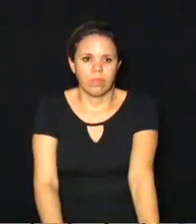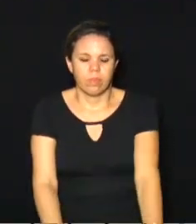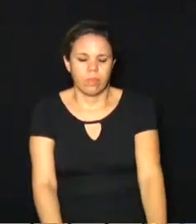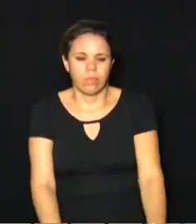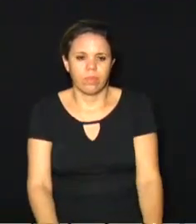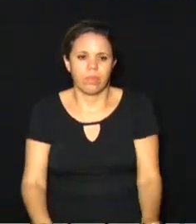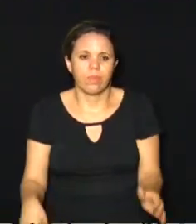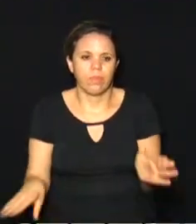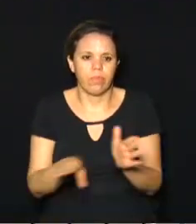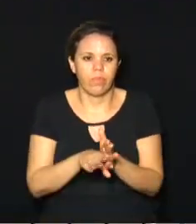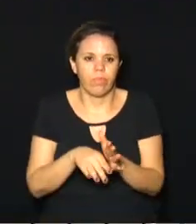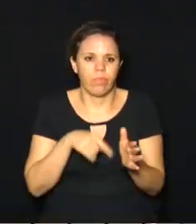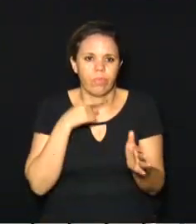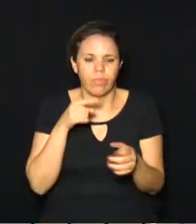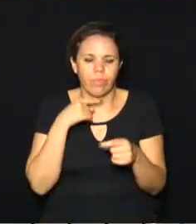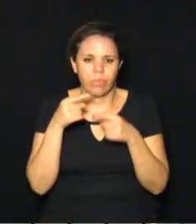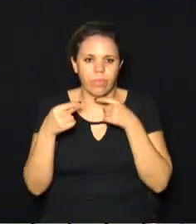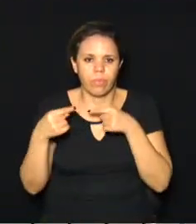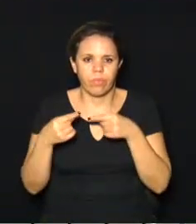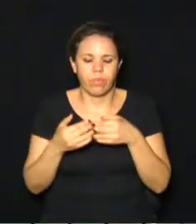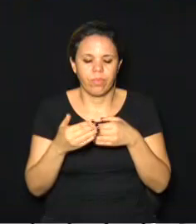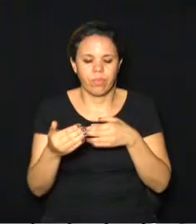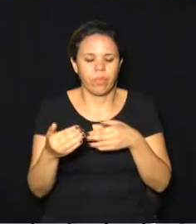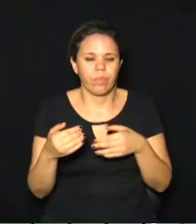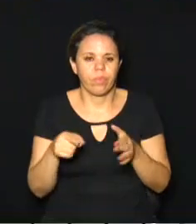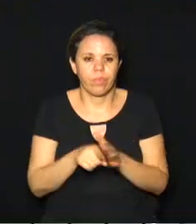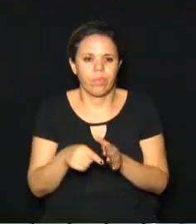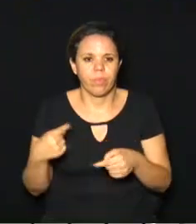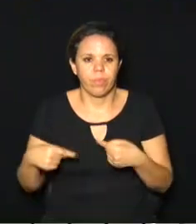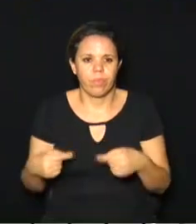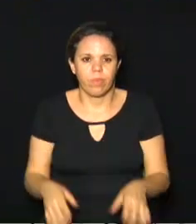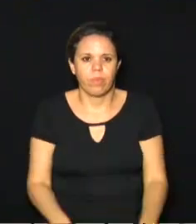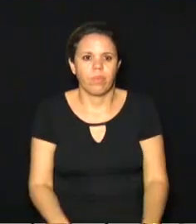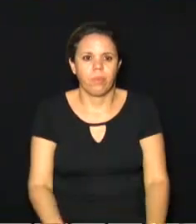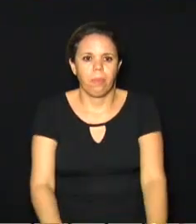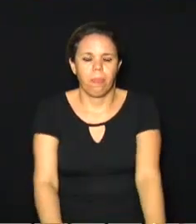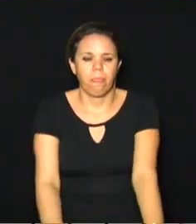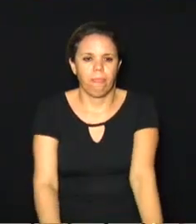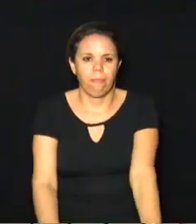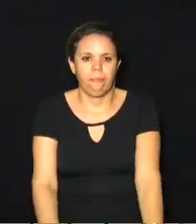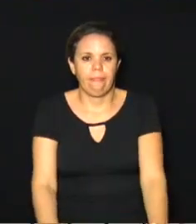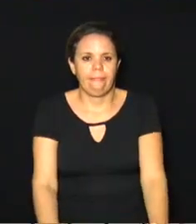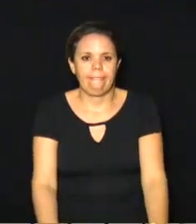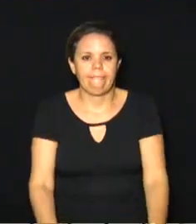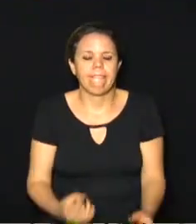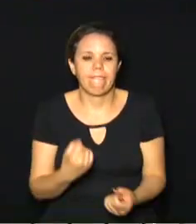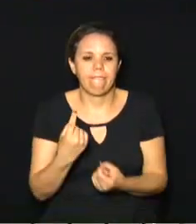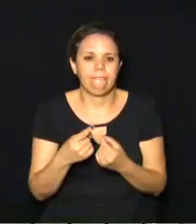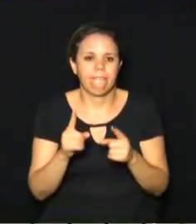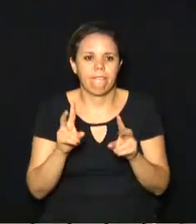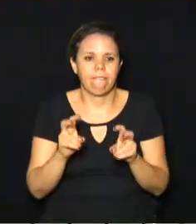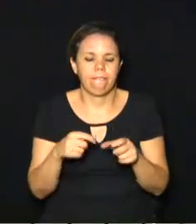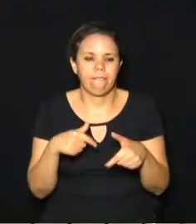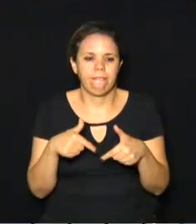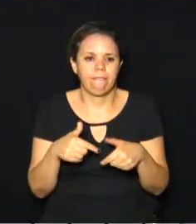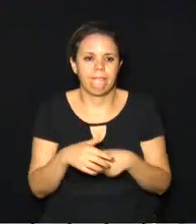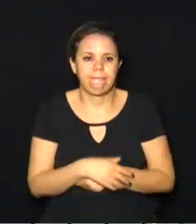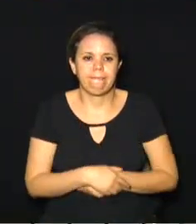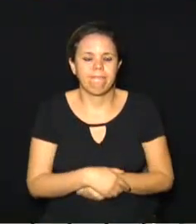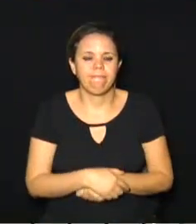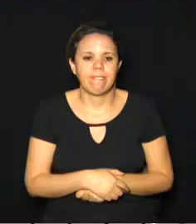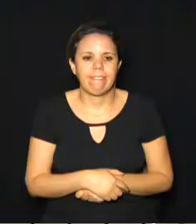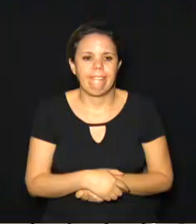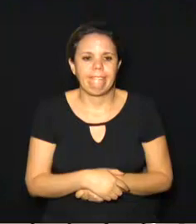algumas perguntas durante o debate, né? E algumas são relacionadas à questão do trabalho. Então,